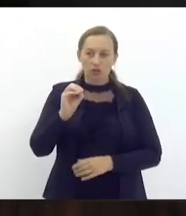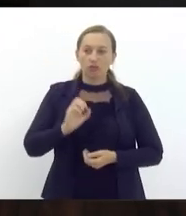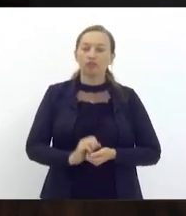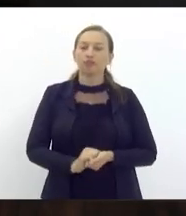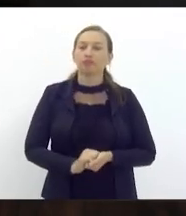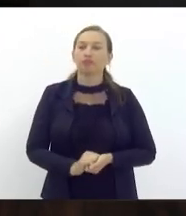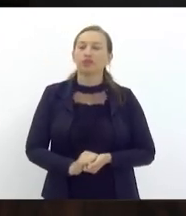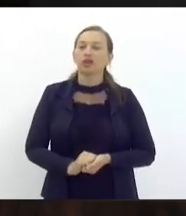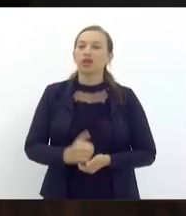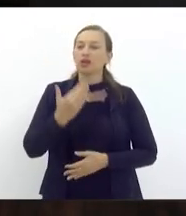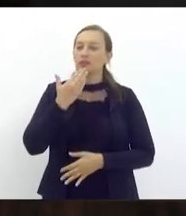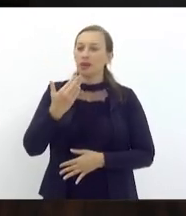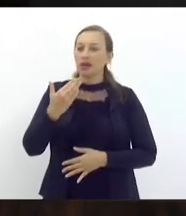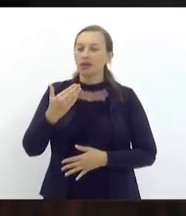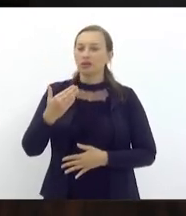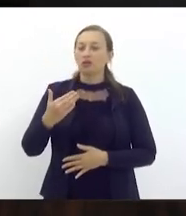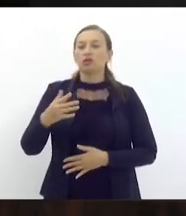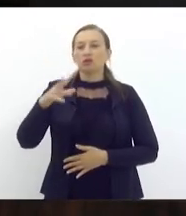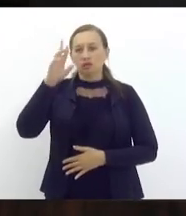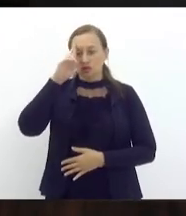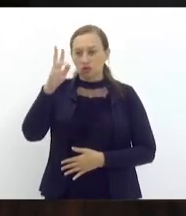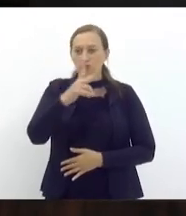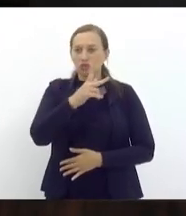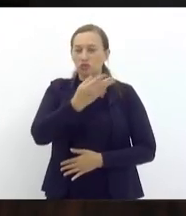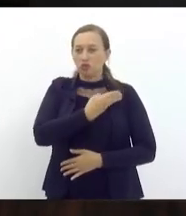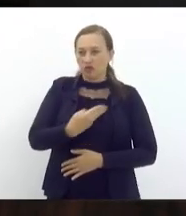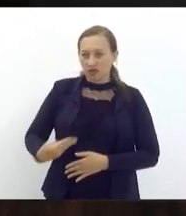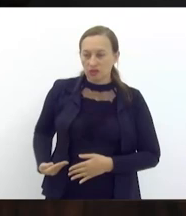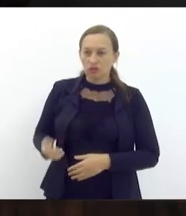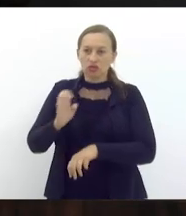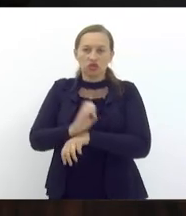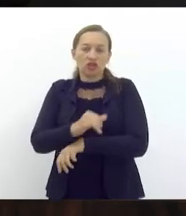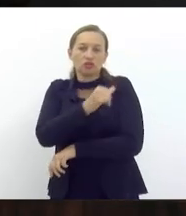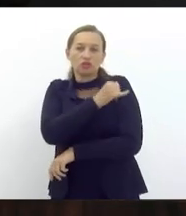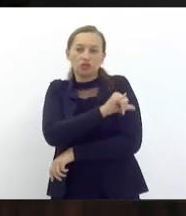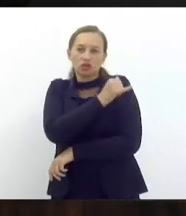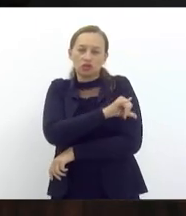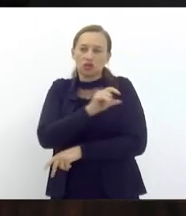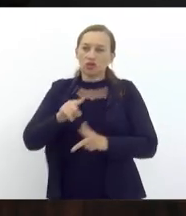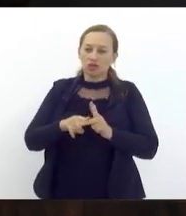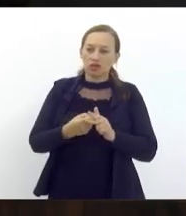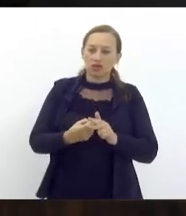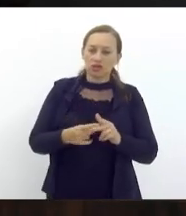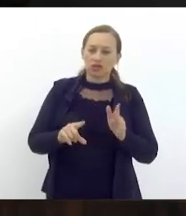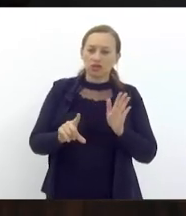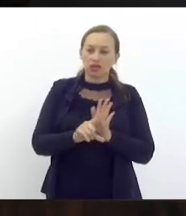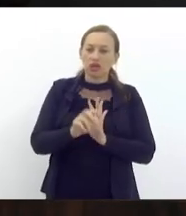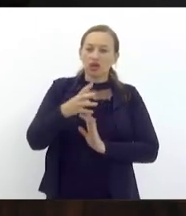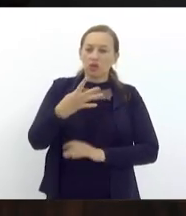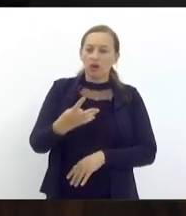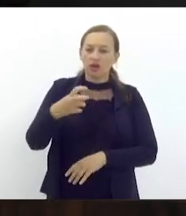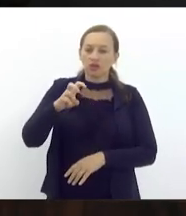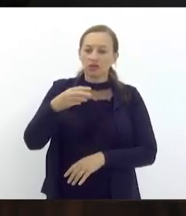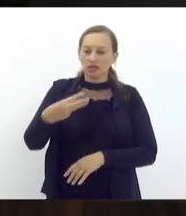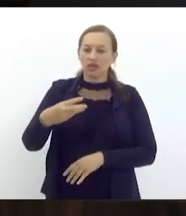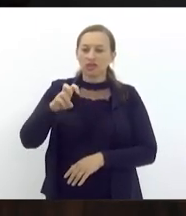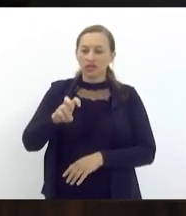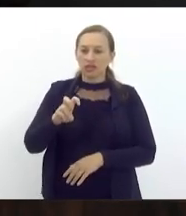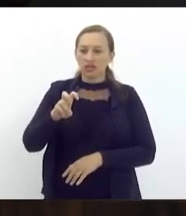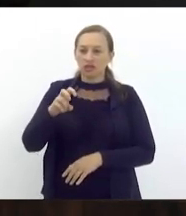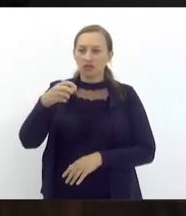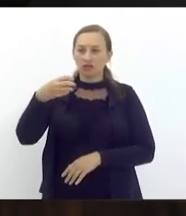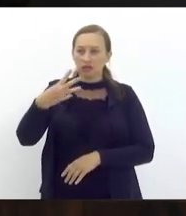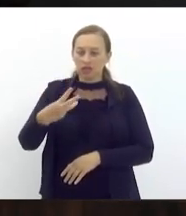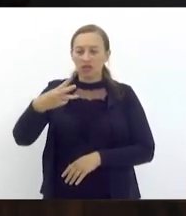que solicita Excelentíssimo Senhor governador do Estado do Rio de Janeiro alteração do Decreto 43538 de